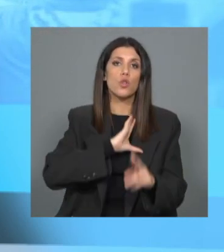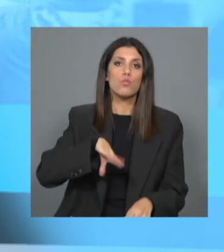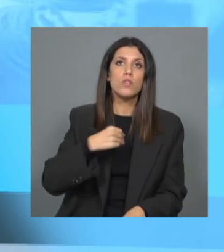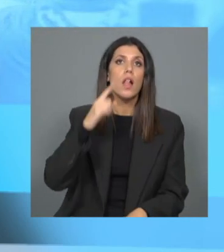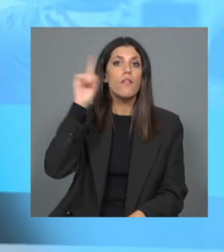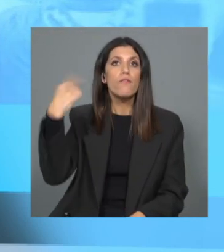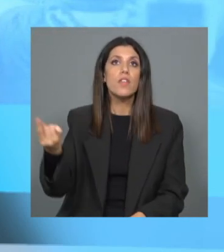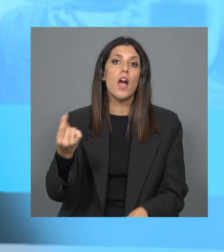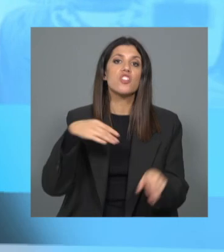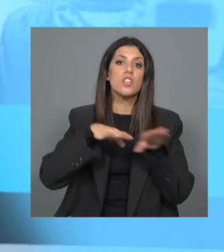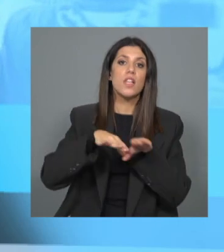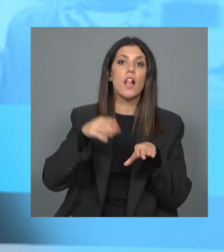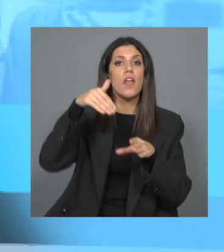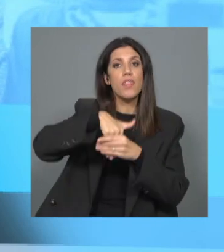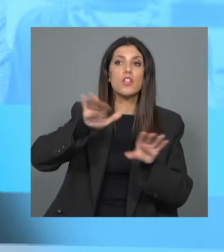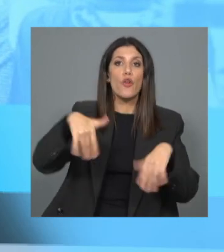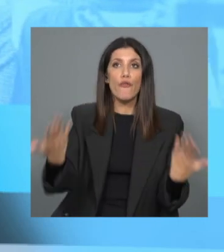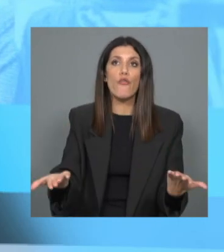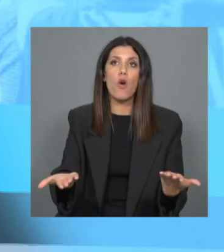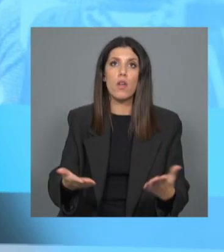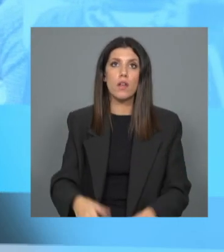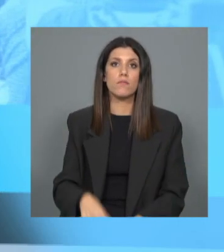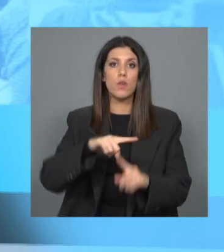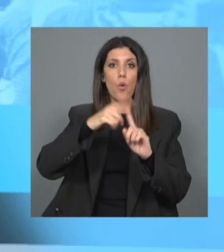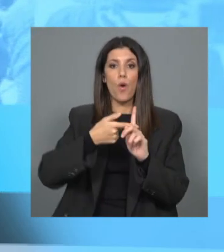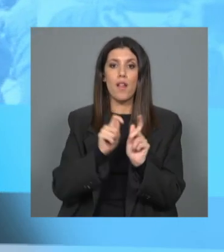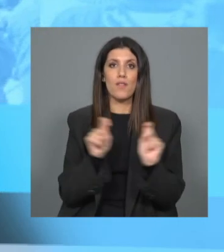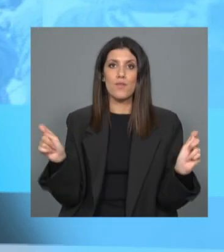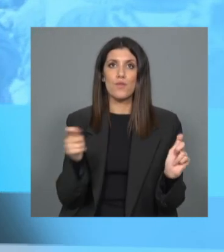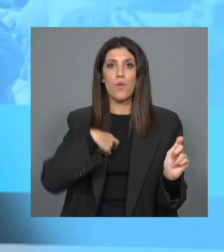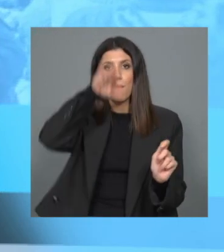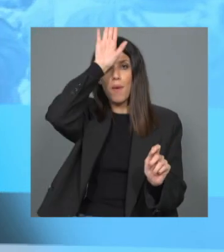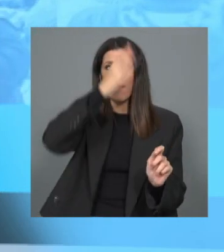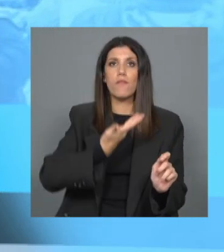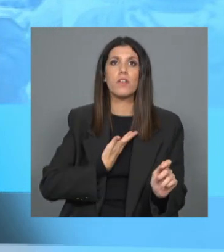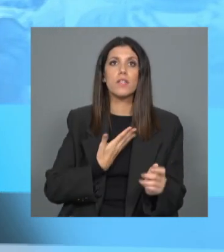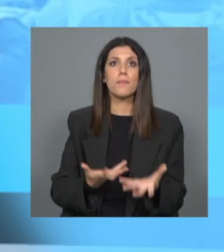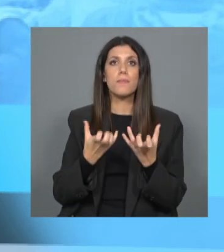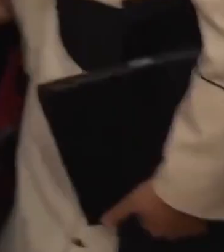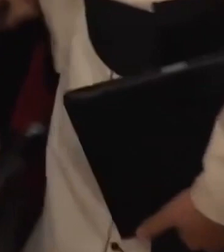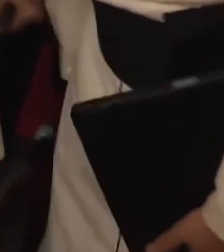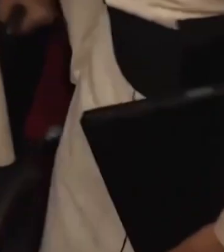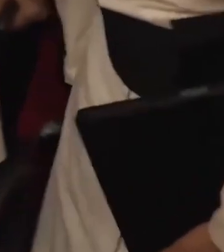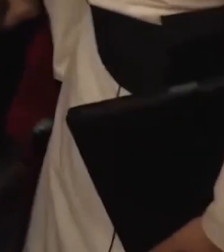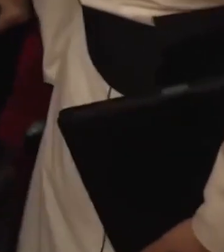e fora da Itália. Momentos do pontificado do Papa Francisco, o peregrino da paz e da fraternidade.